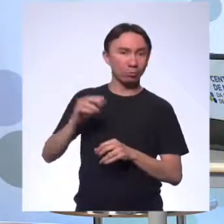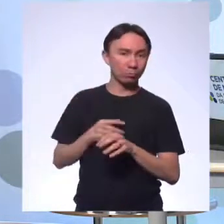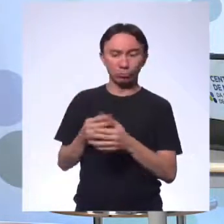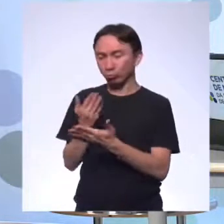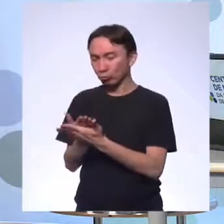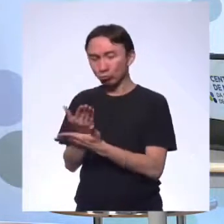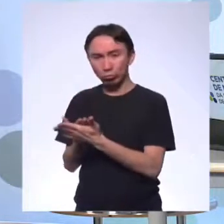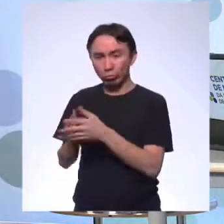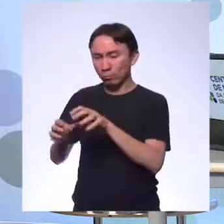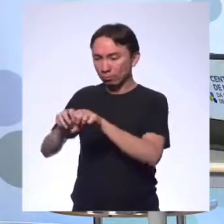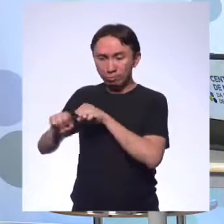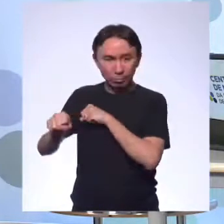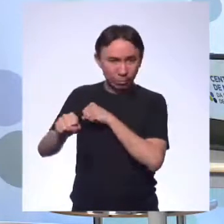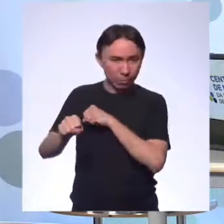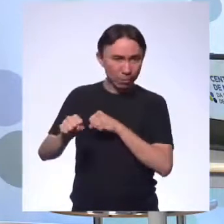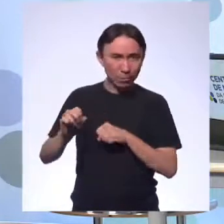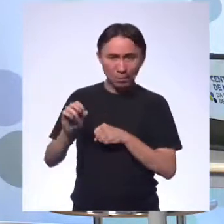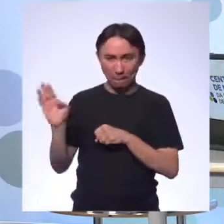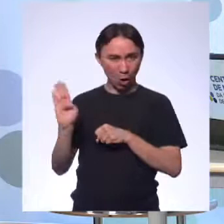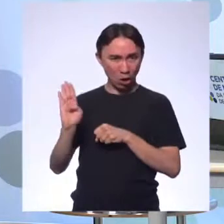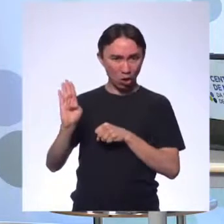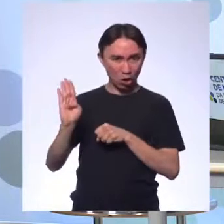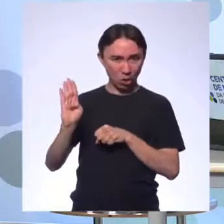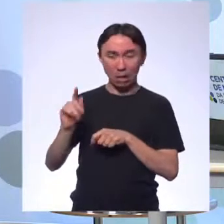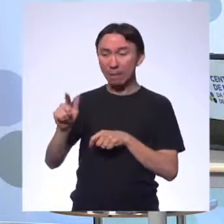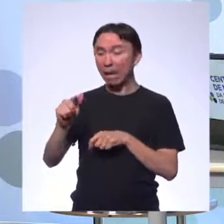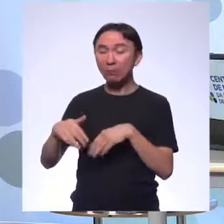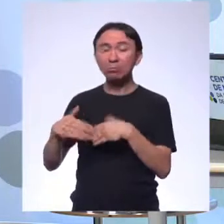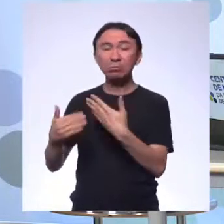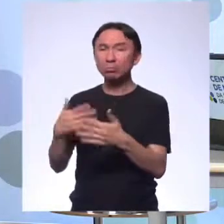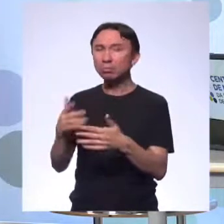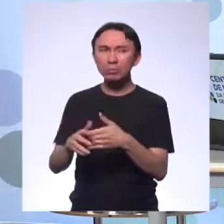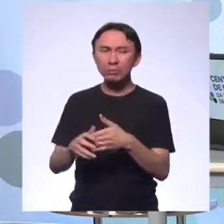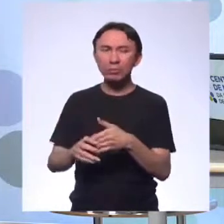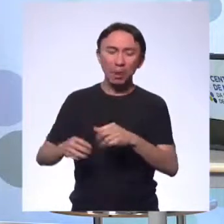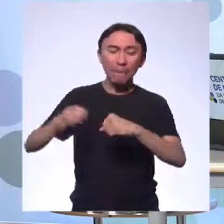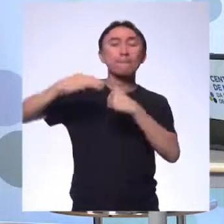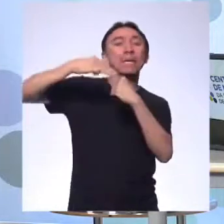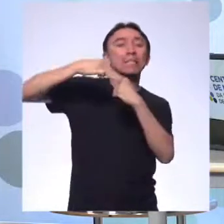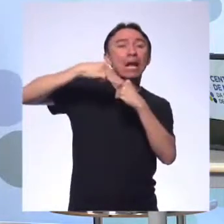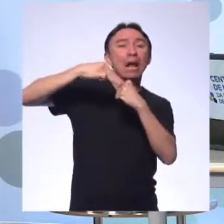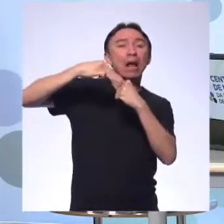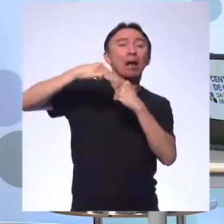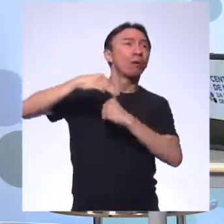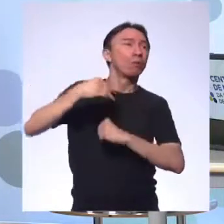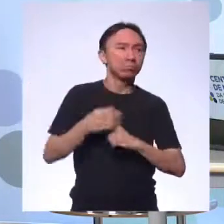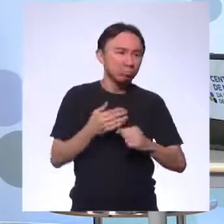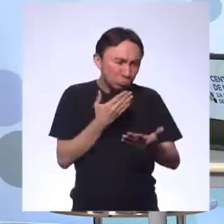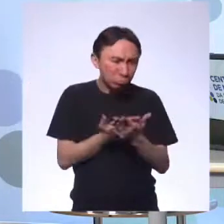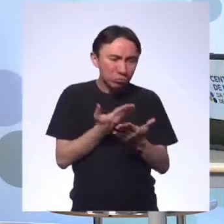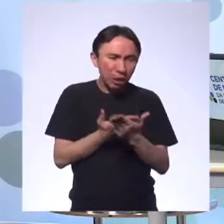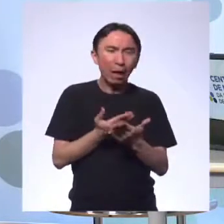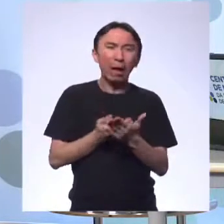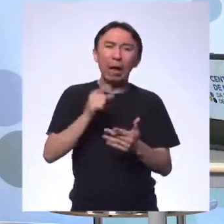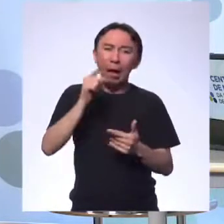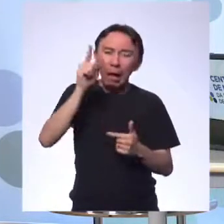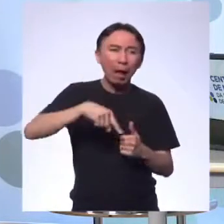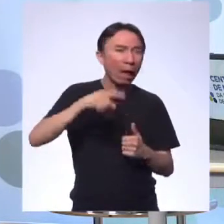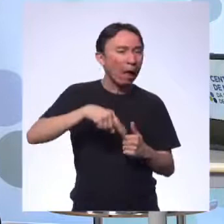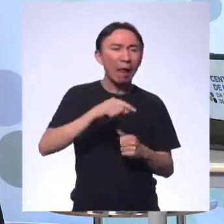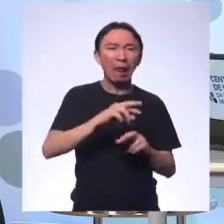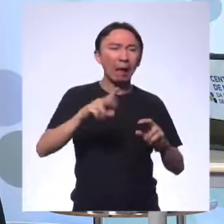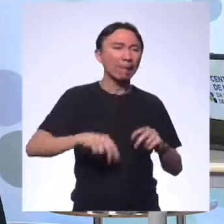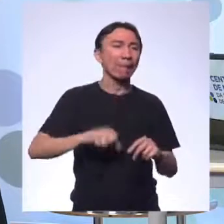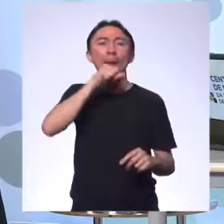mestrado répteis, por exemplo. Mas o que de répteis? Algo muito específico, né? E cada vez mais se tornando mais